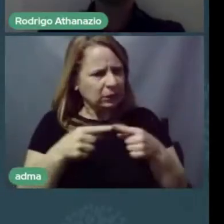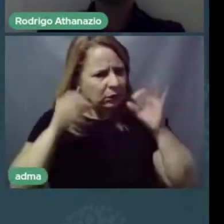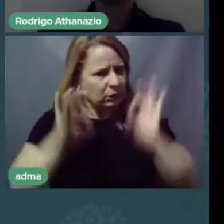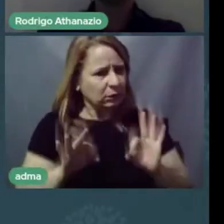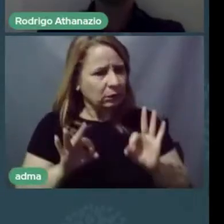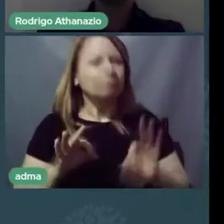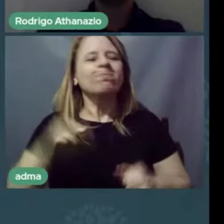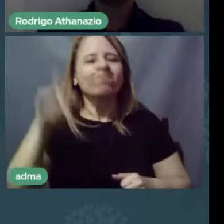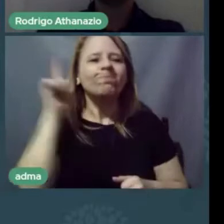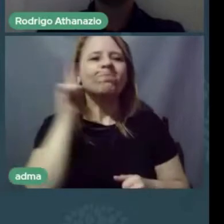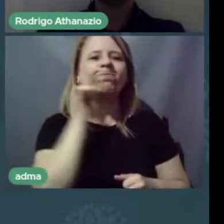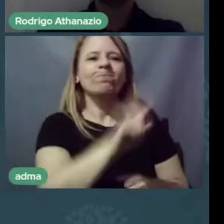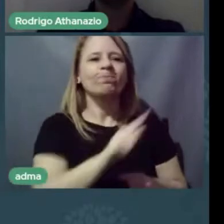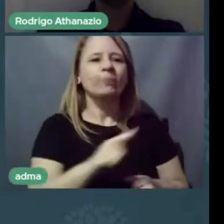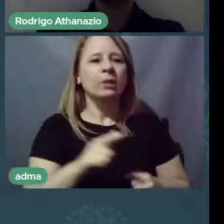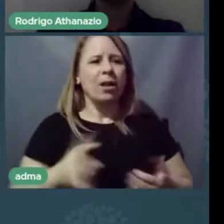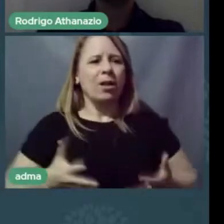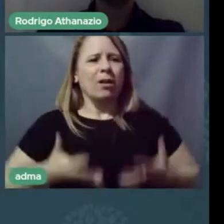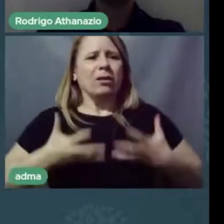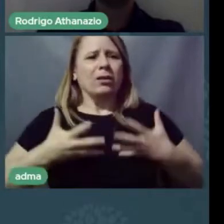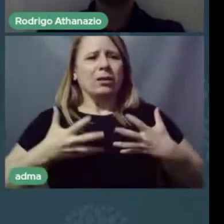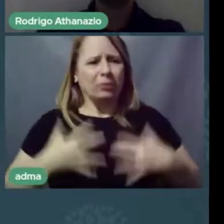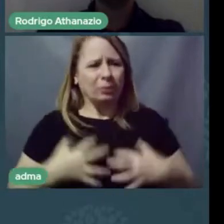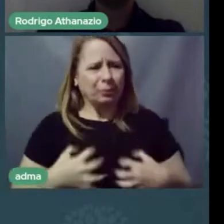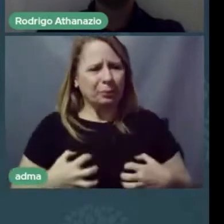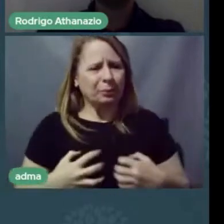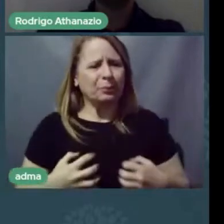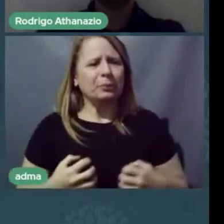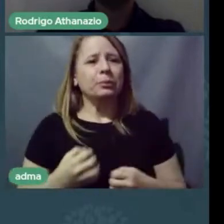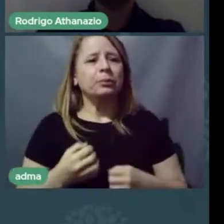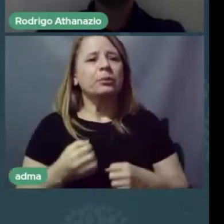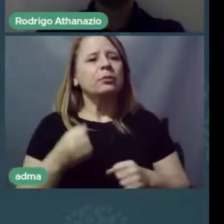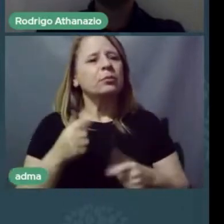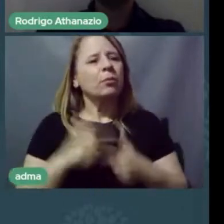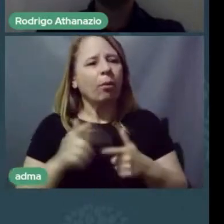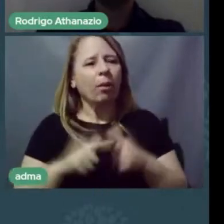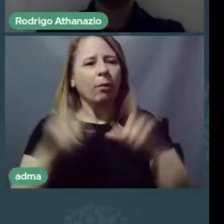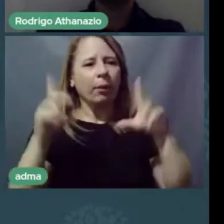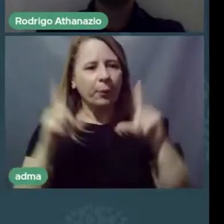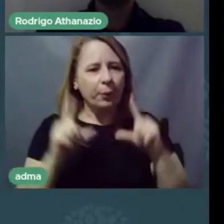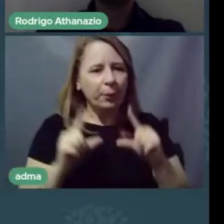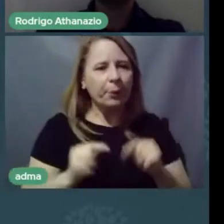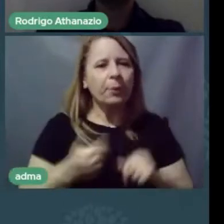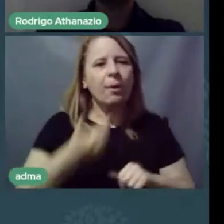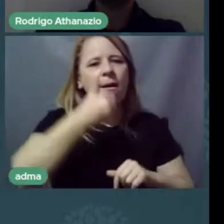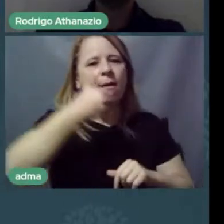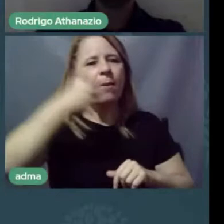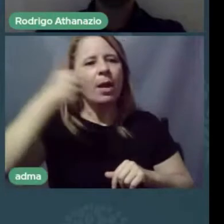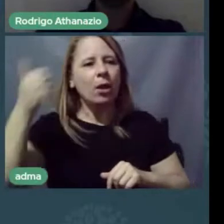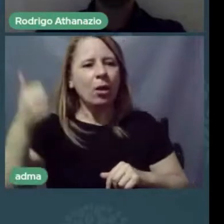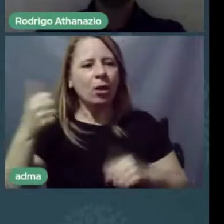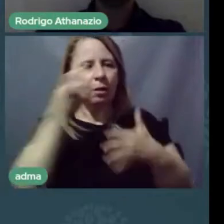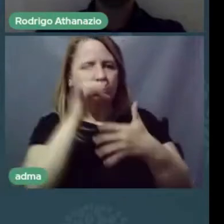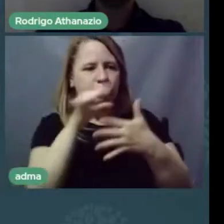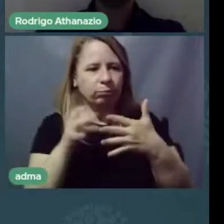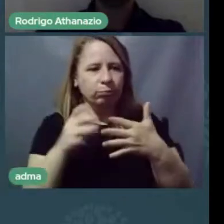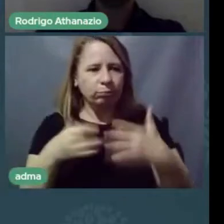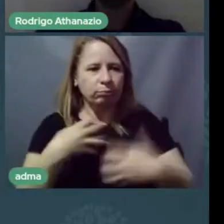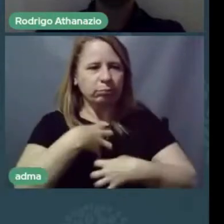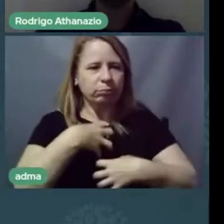Eles reduzem as exacerbações pulmonares, melhoram a função pulmonar, melhoram o controle de sintomas do paciente, melhoram a qualidade de